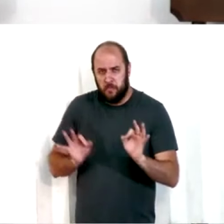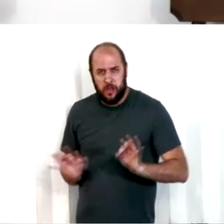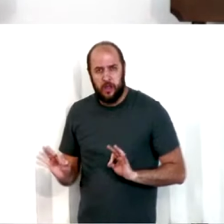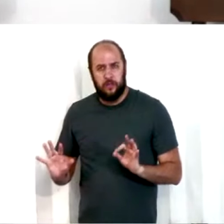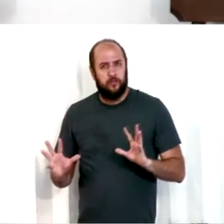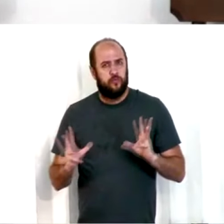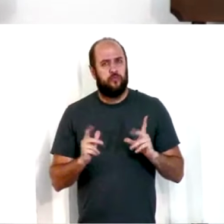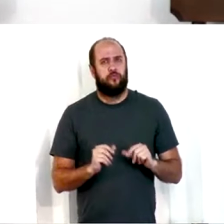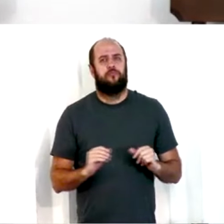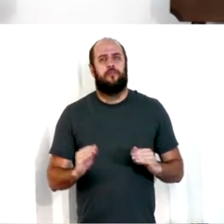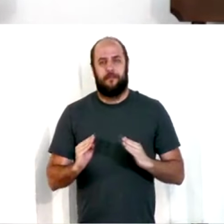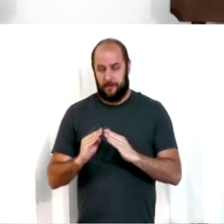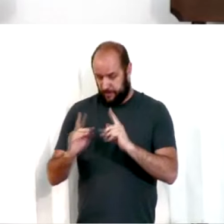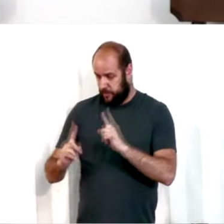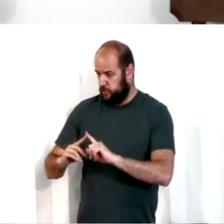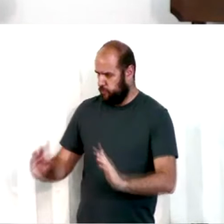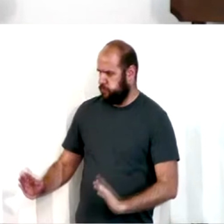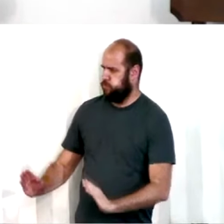aquela igreja.